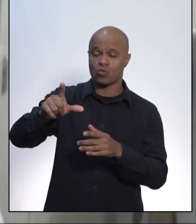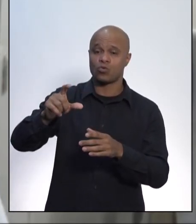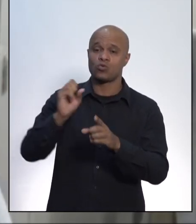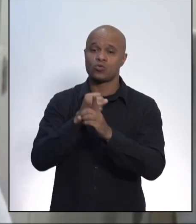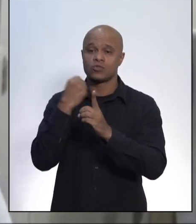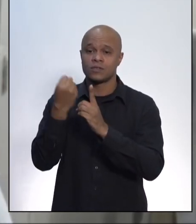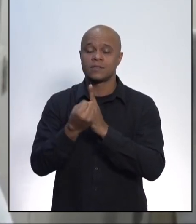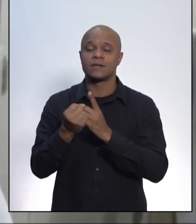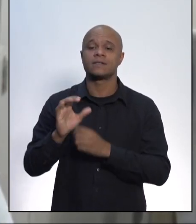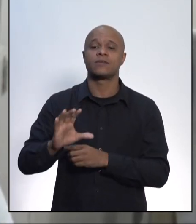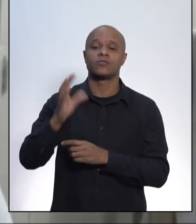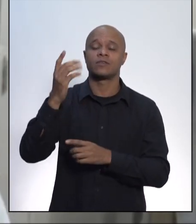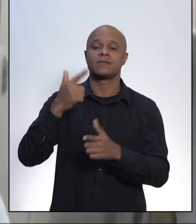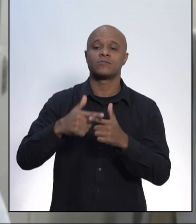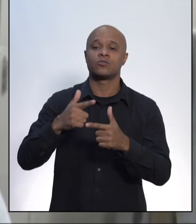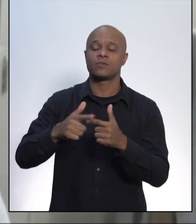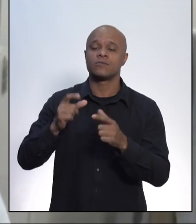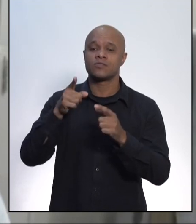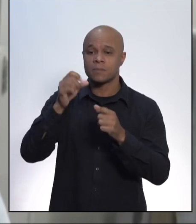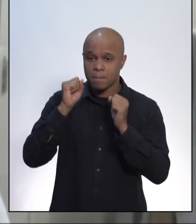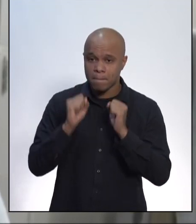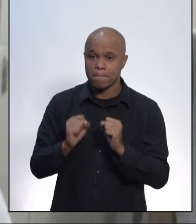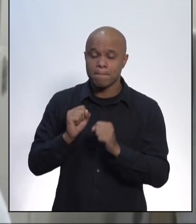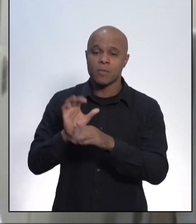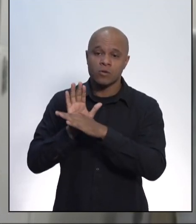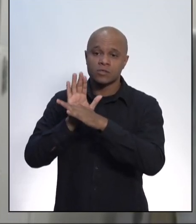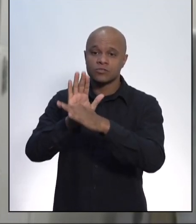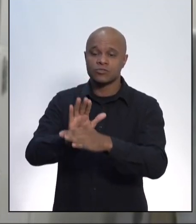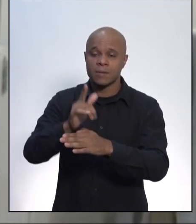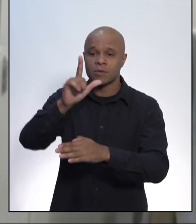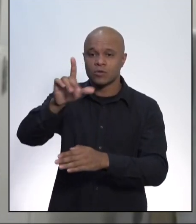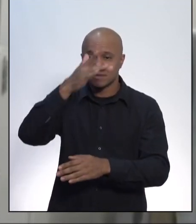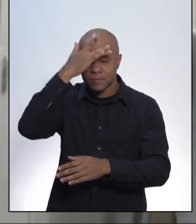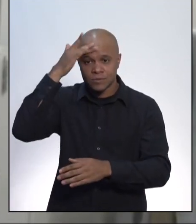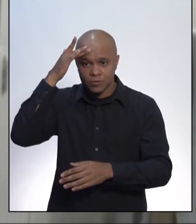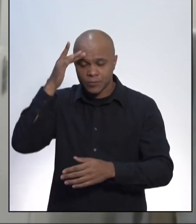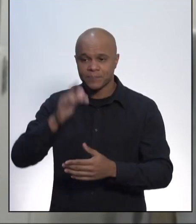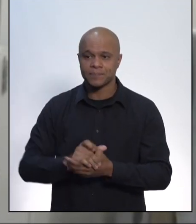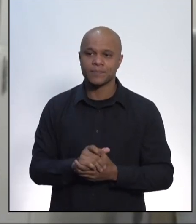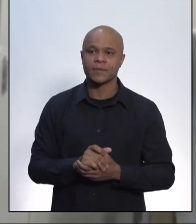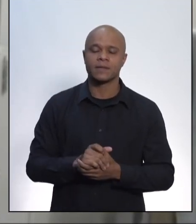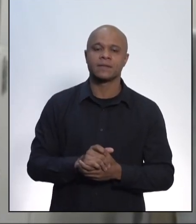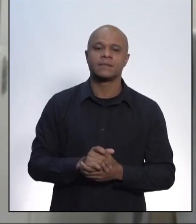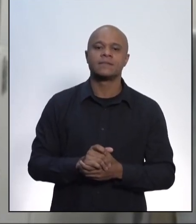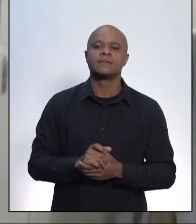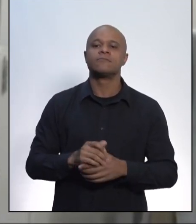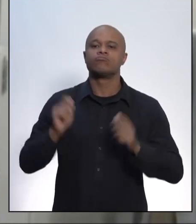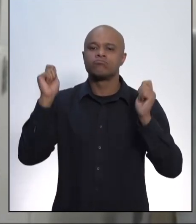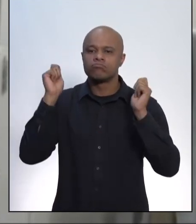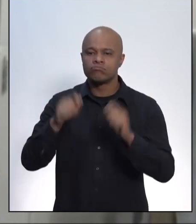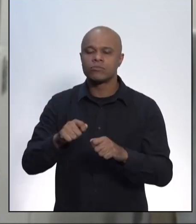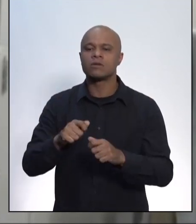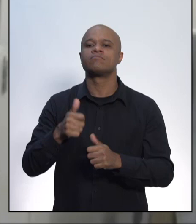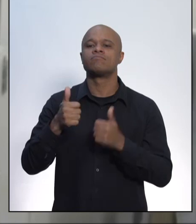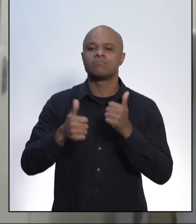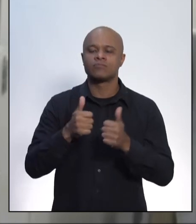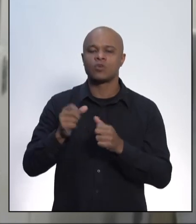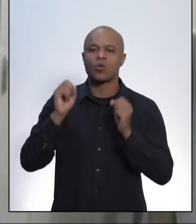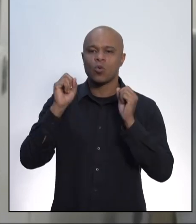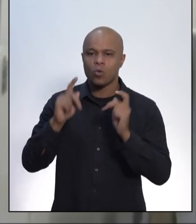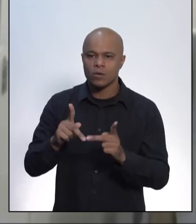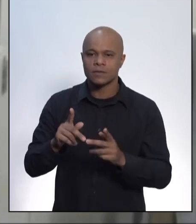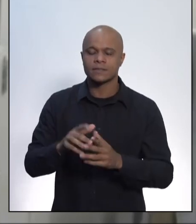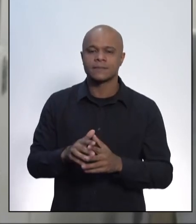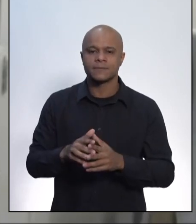sociedade para entender que problema que melhoria você pode levar para a vida dela, né? Ou seja, você saber ouvir, você está com o ouvido